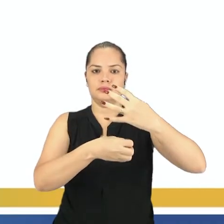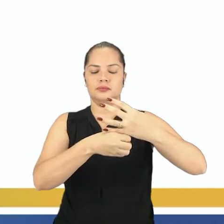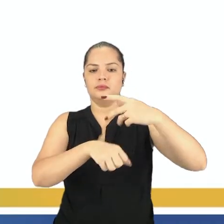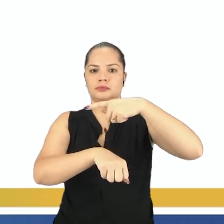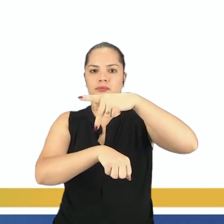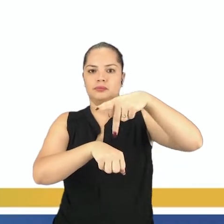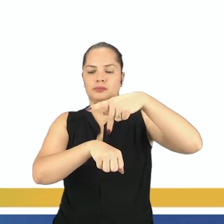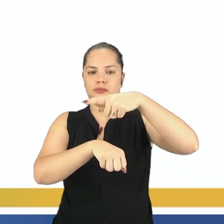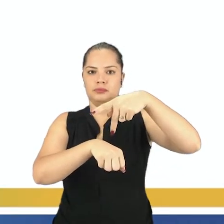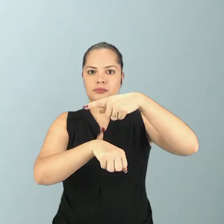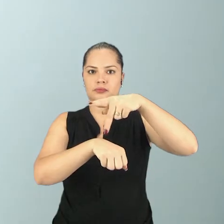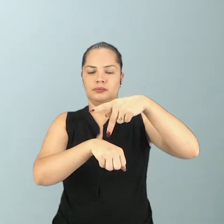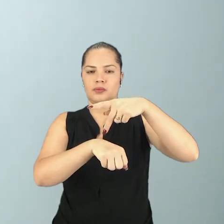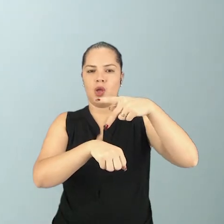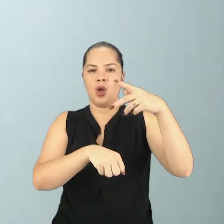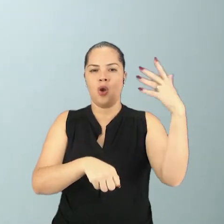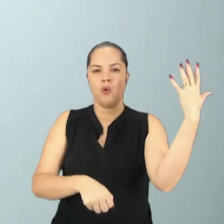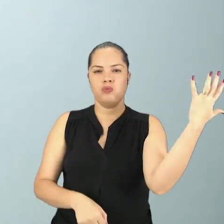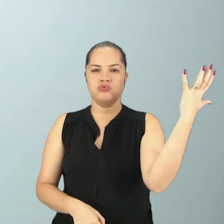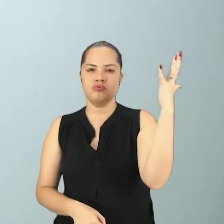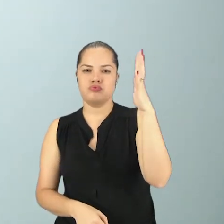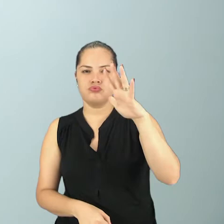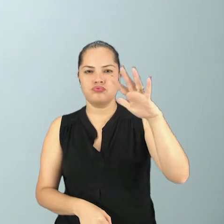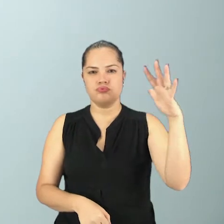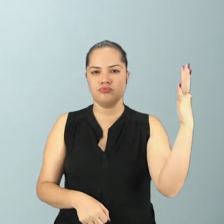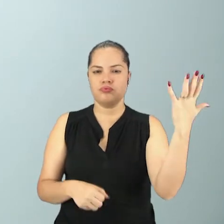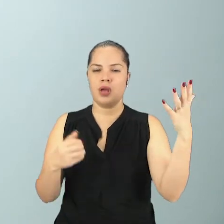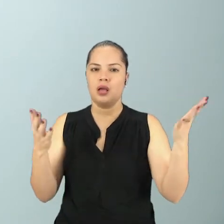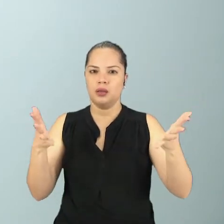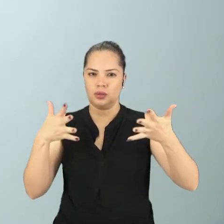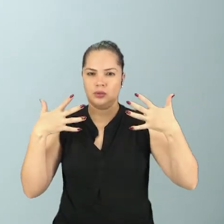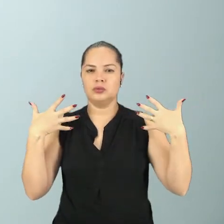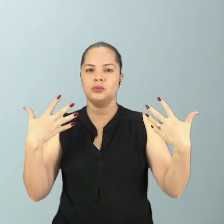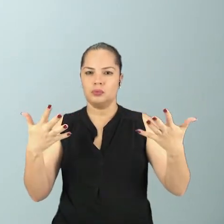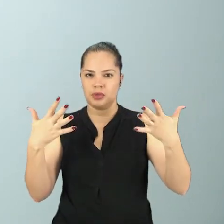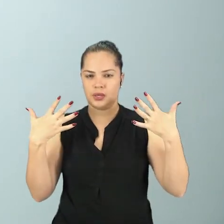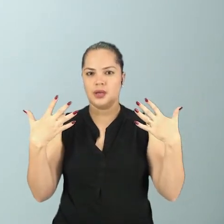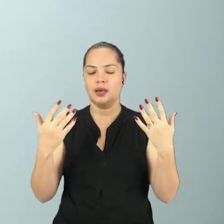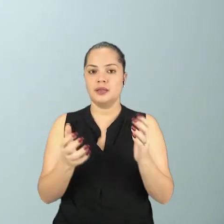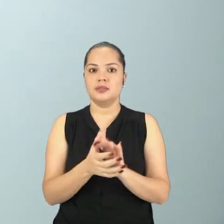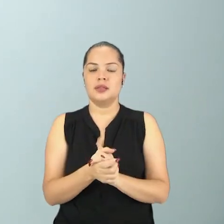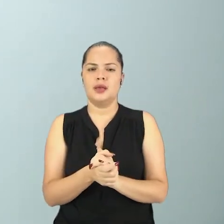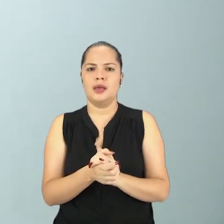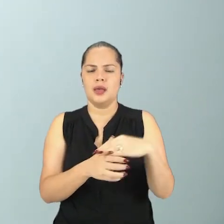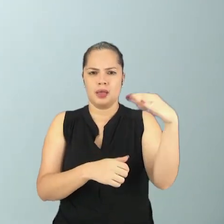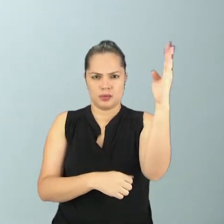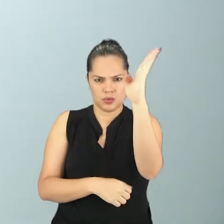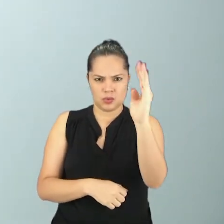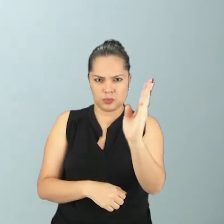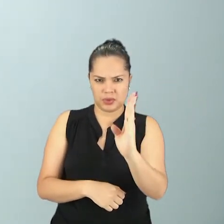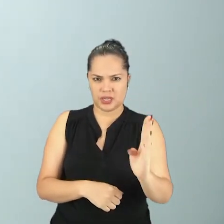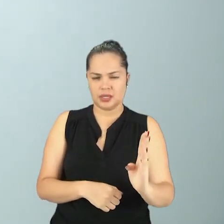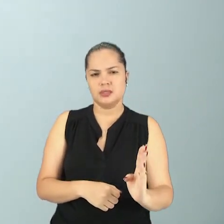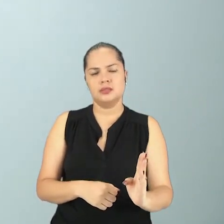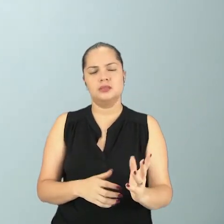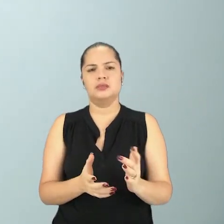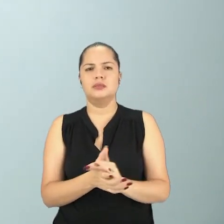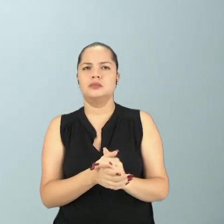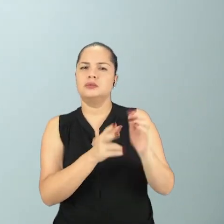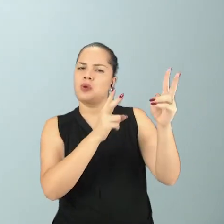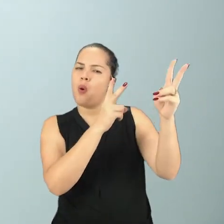para vocês, por que aqui no Brasil, por exemplo, ali no centro do Brasil, a gente não sente tanto essa